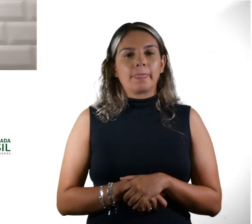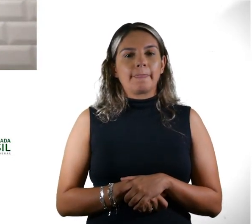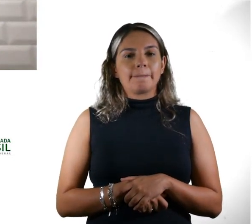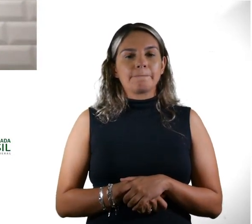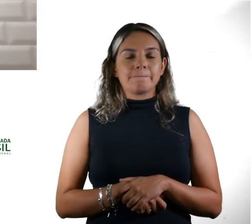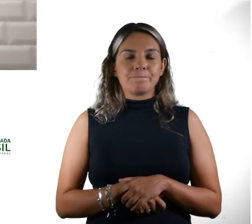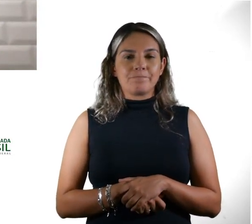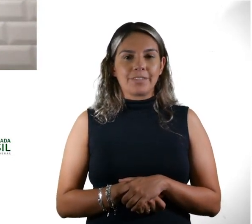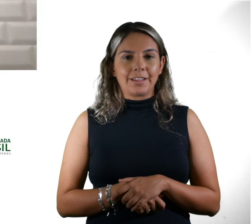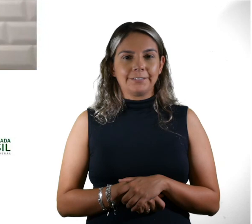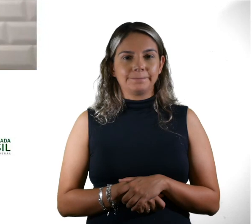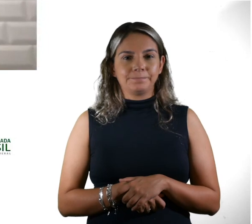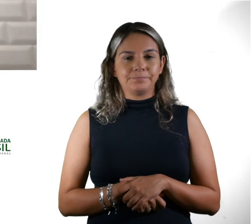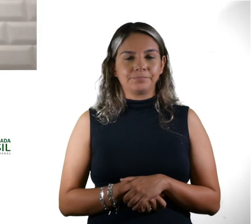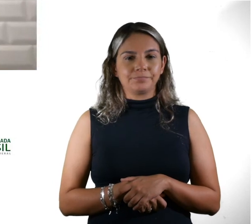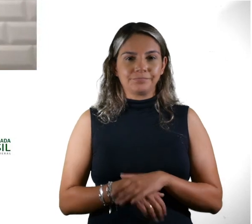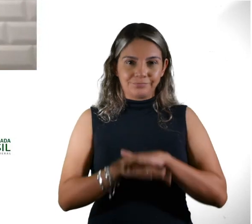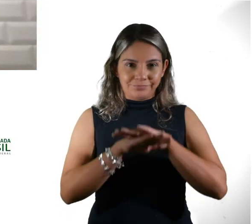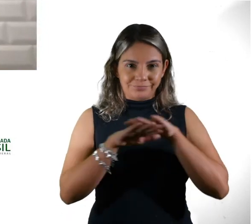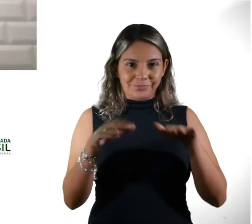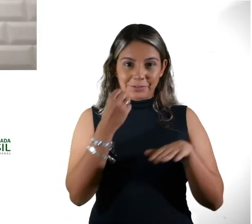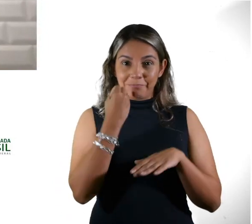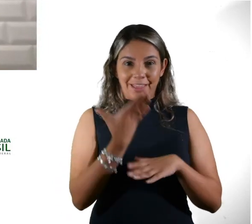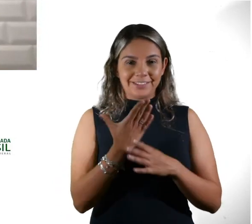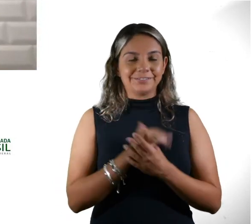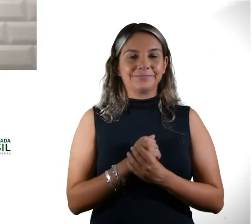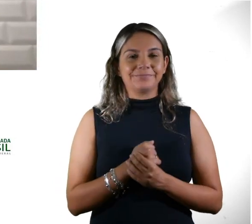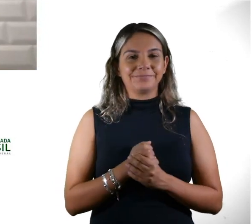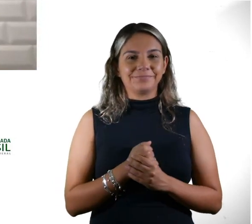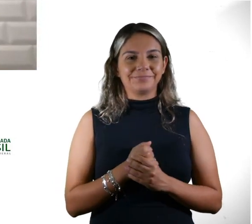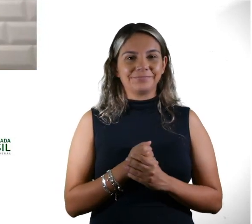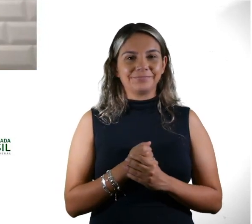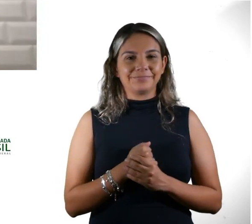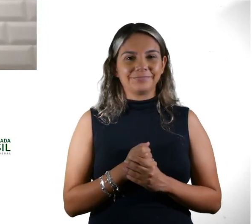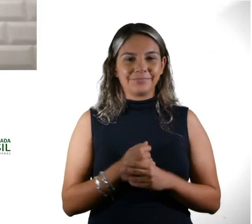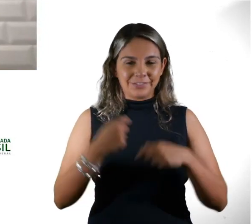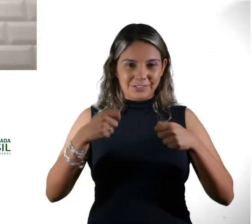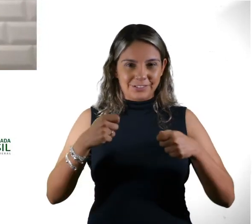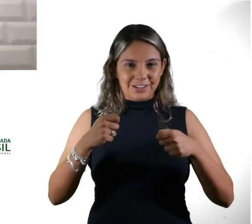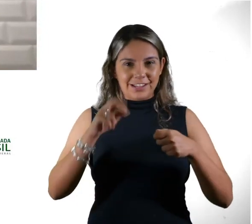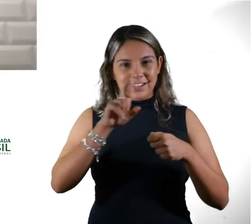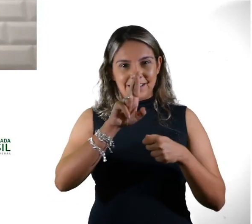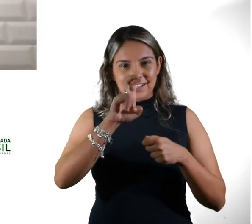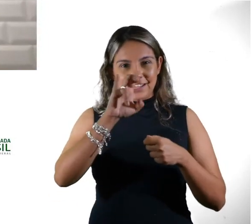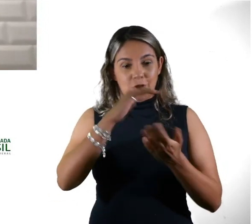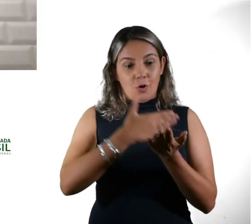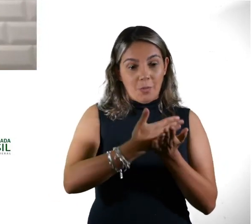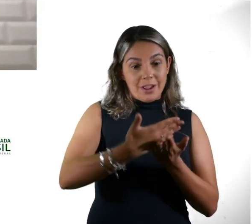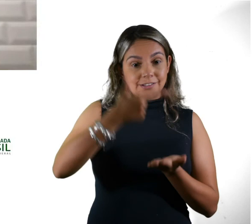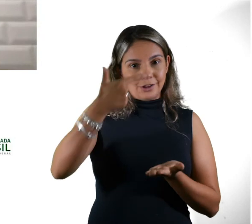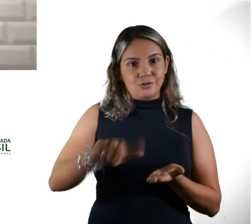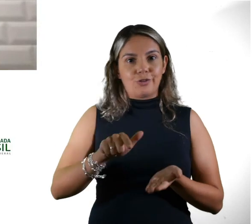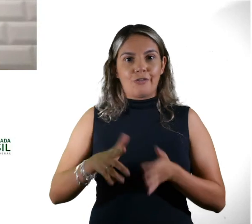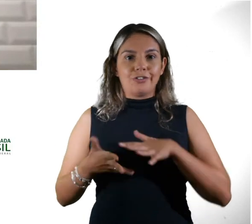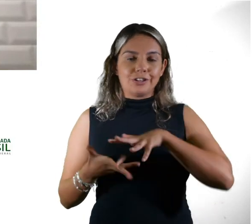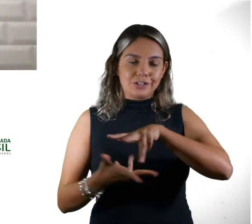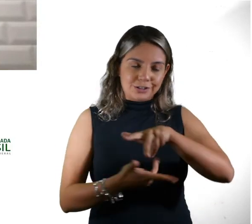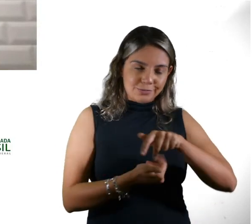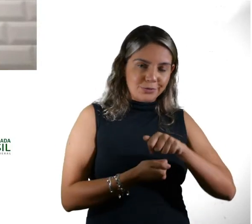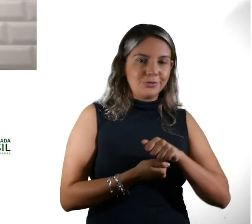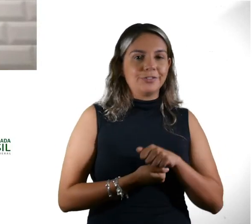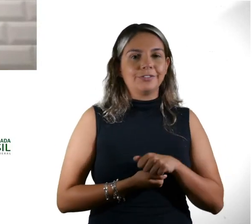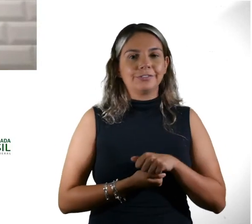Ô Zé, terminou bem. É preciso reiniciar esse mundo. Com essa